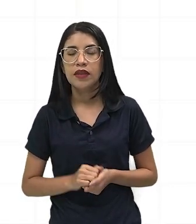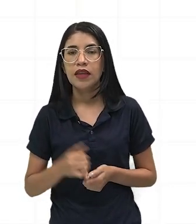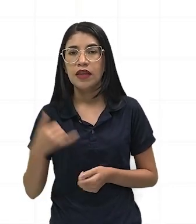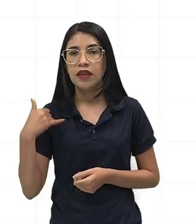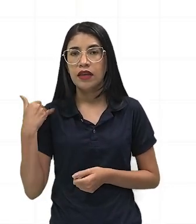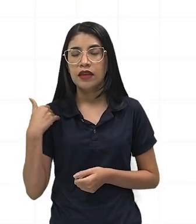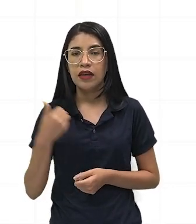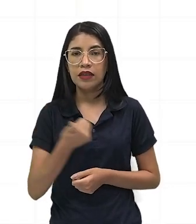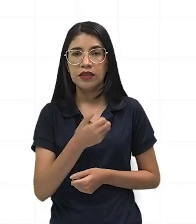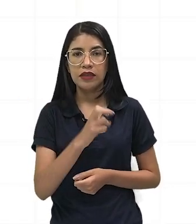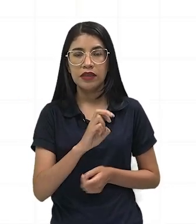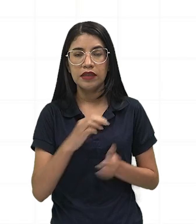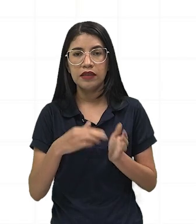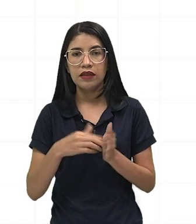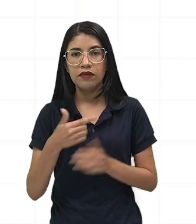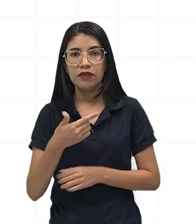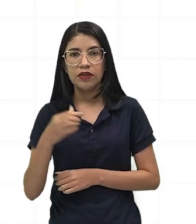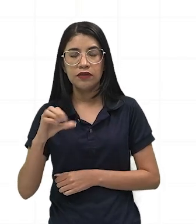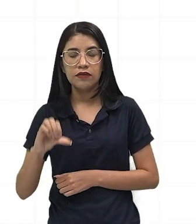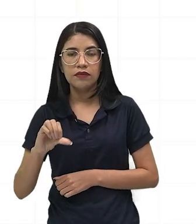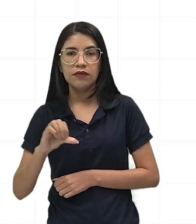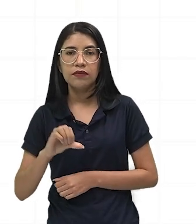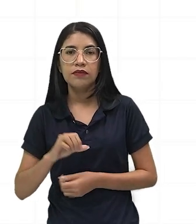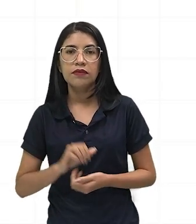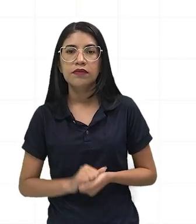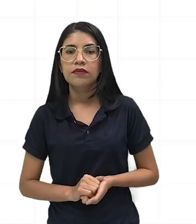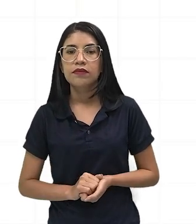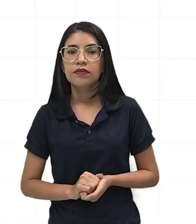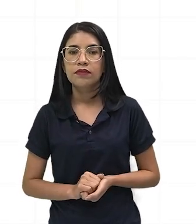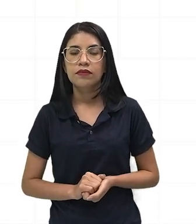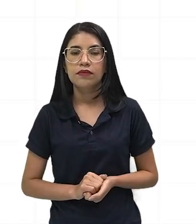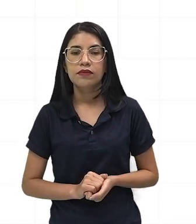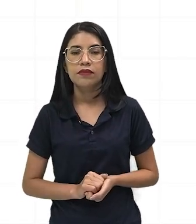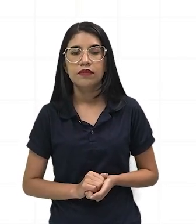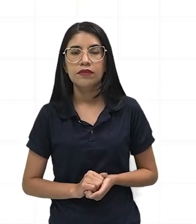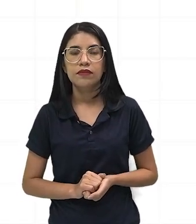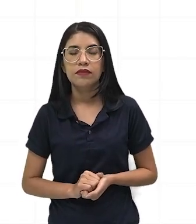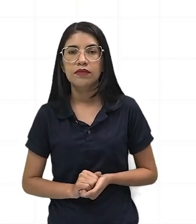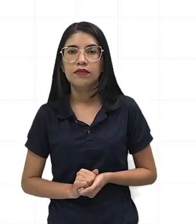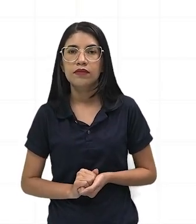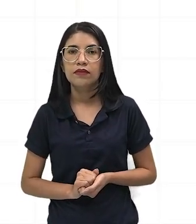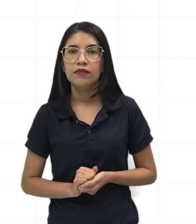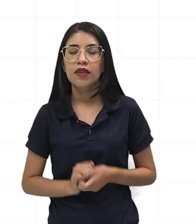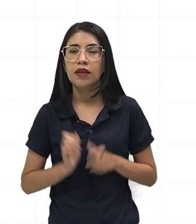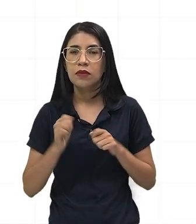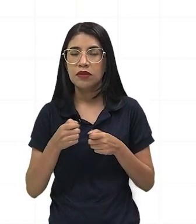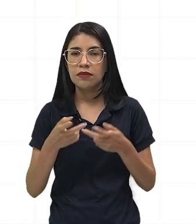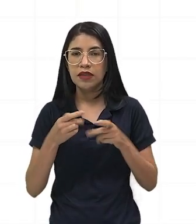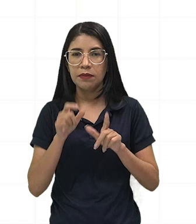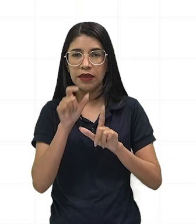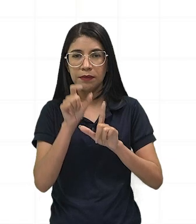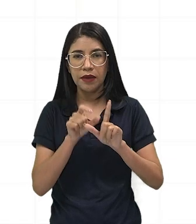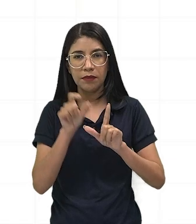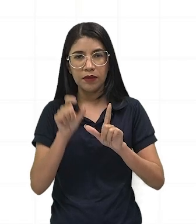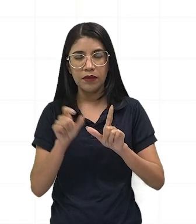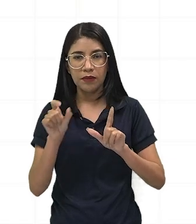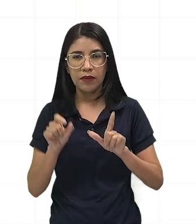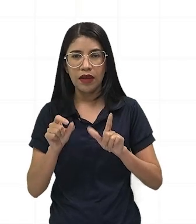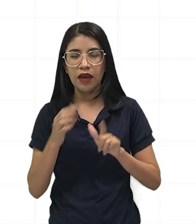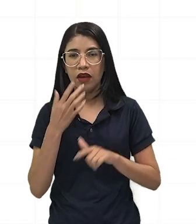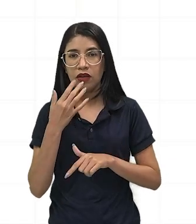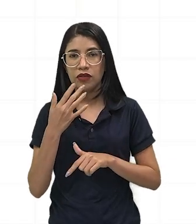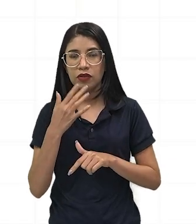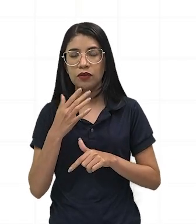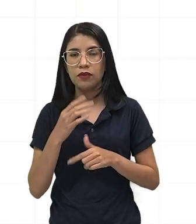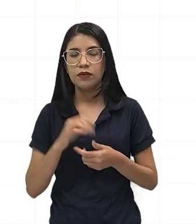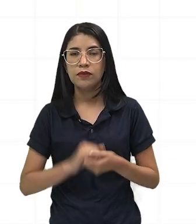de 15 a 29 anos. A gente consegue visualizar facilmente, né?